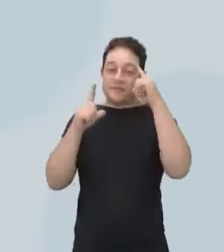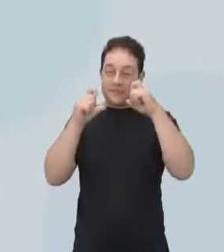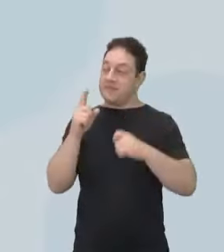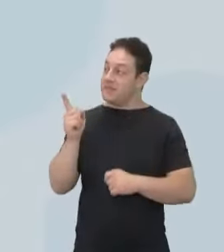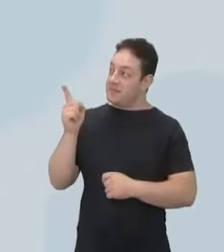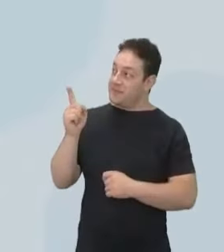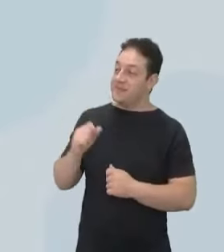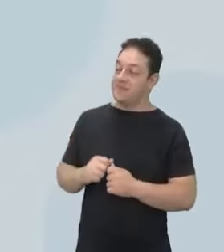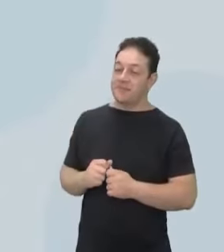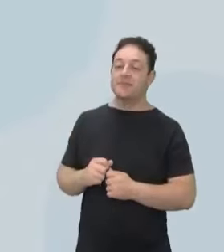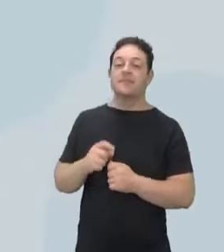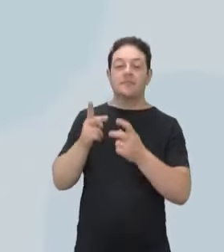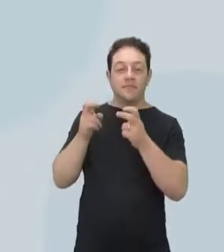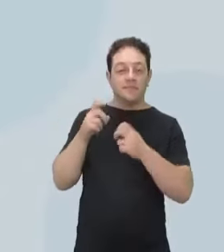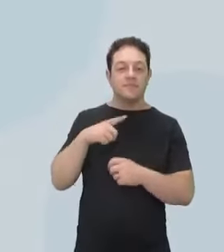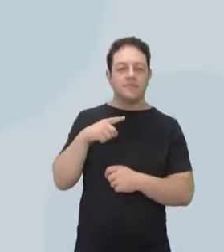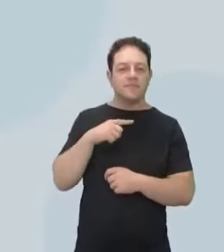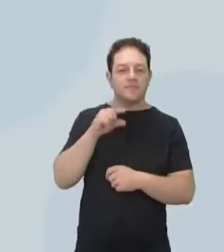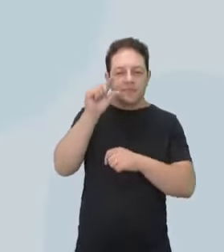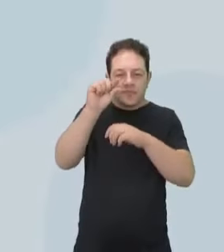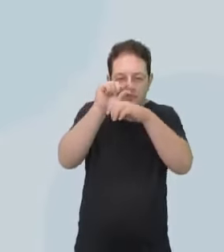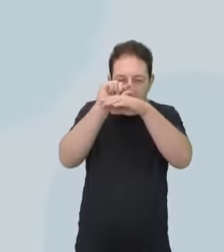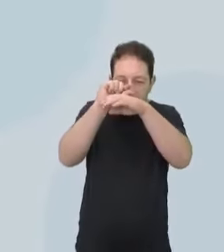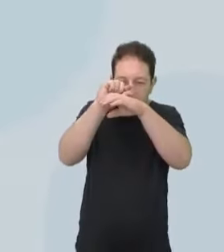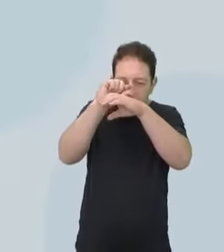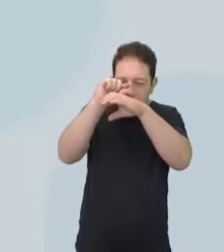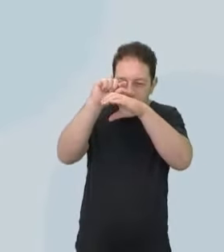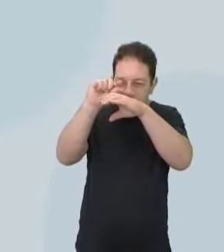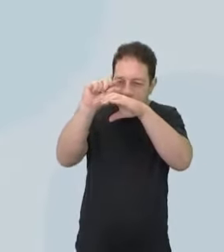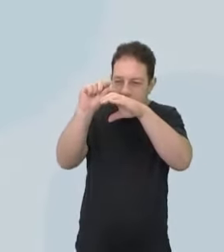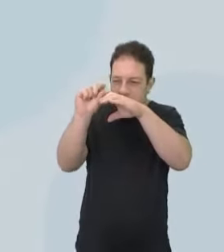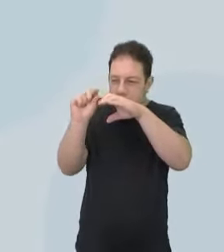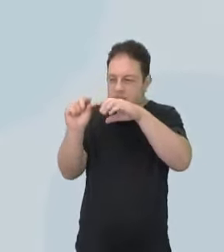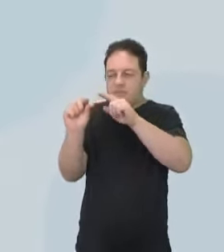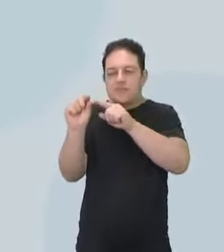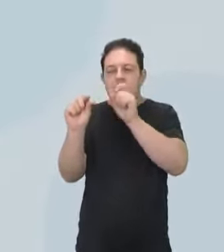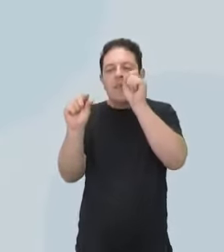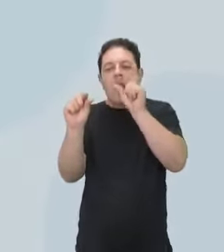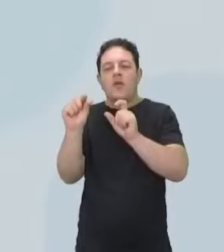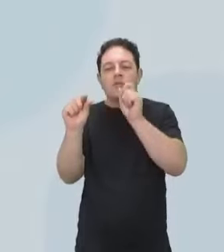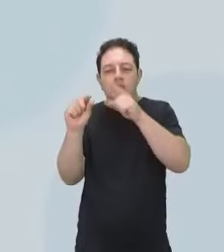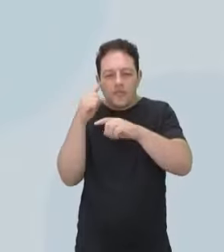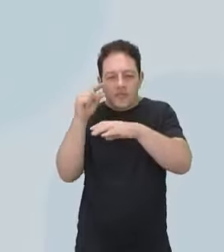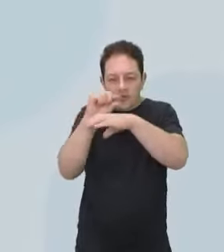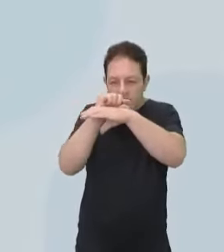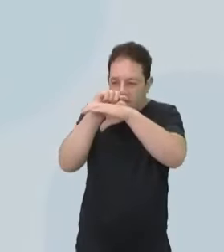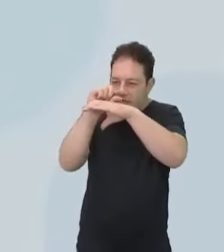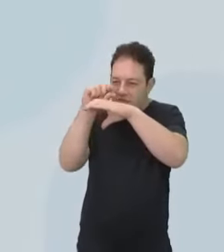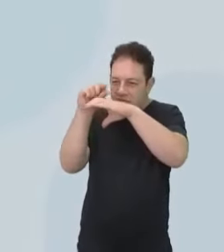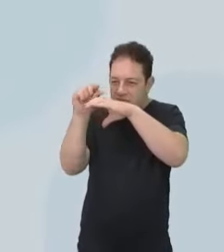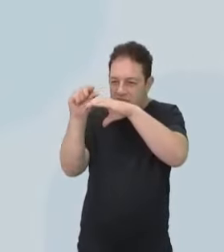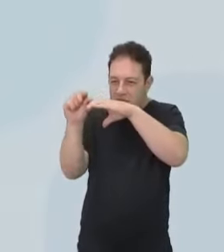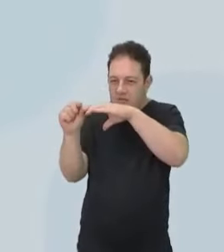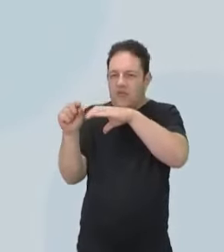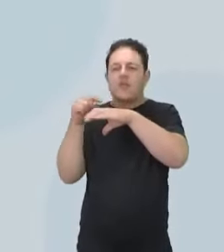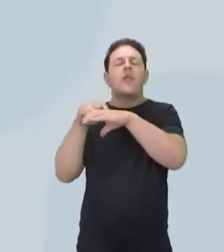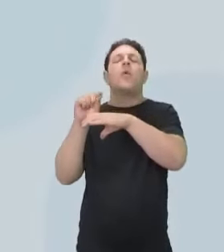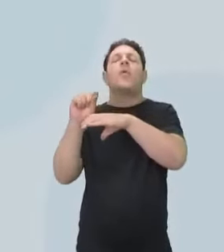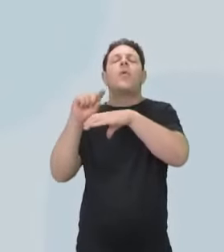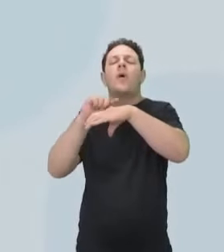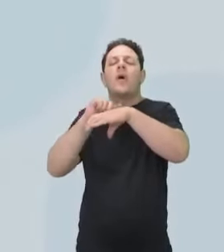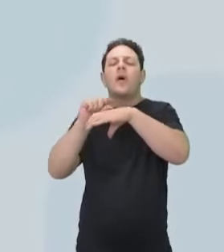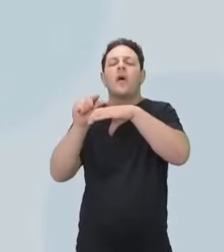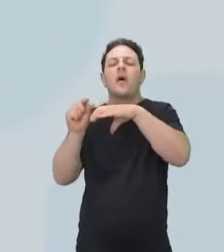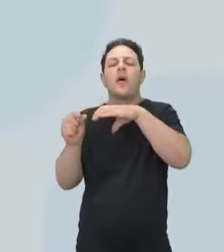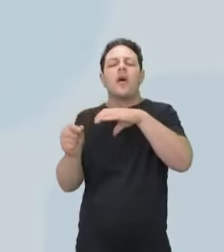a gente consegue inclusive ver uma pequena camada azul ali na atmosfera, né? E essa imagem, o que ela traz para a